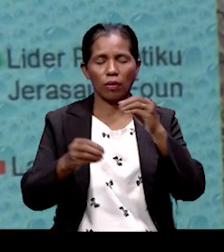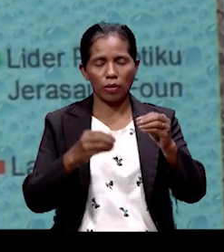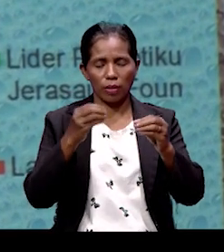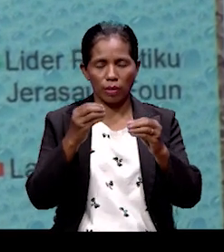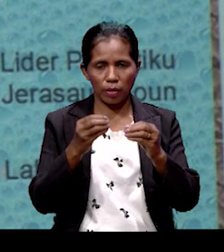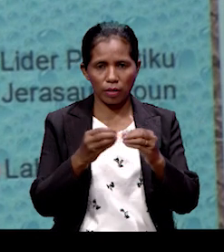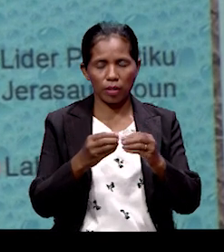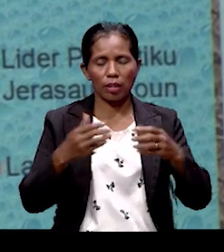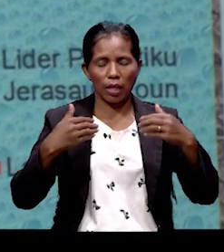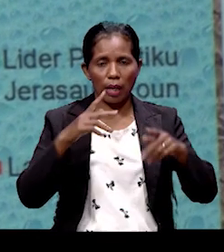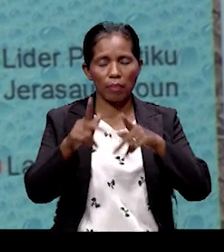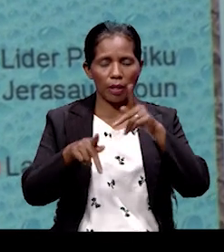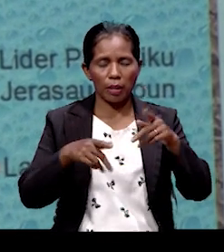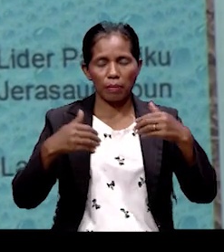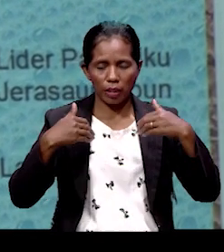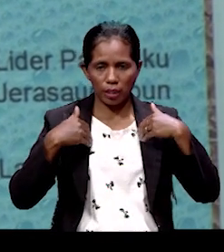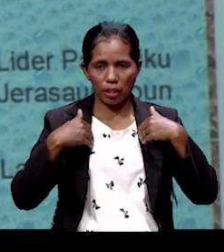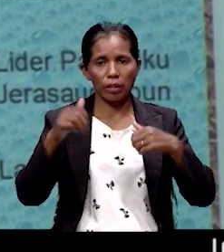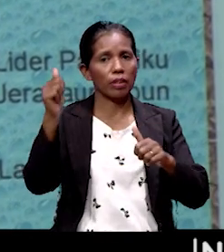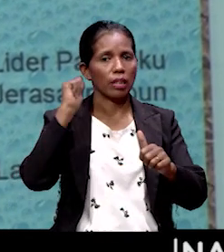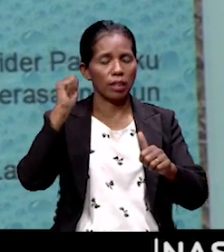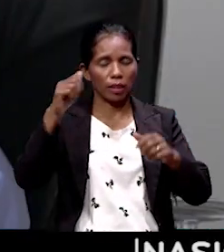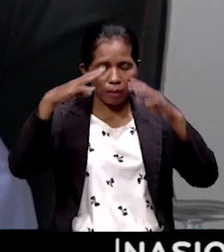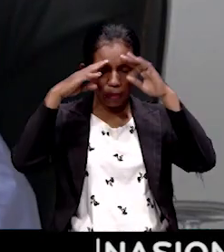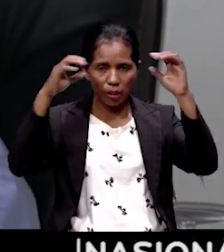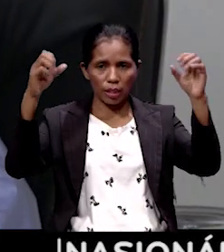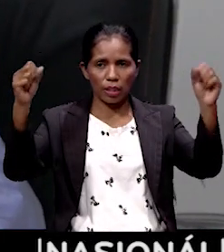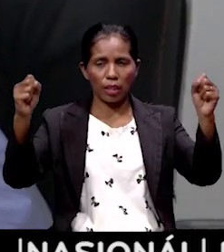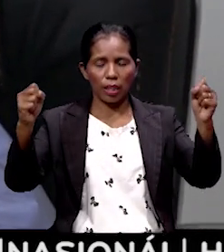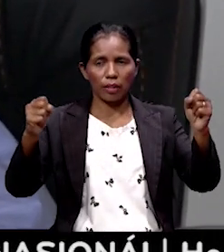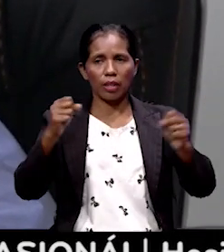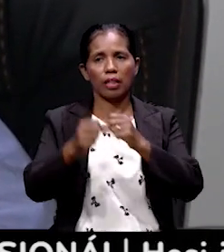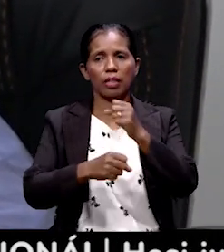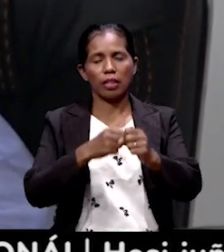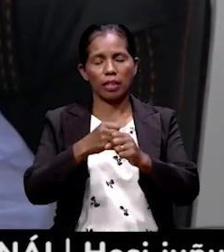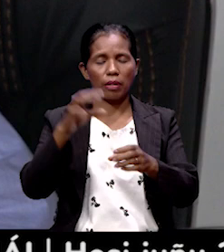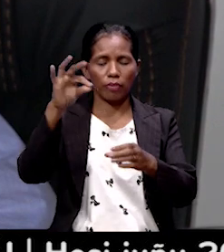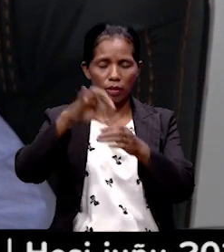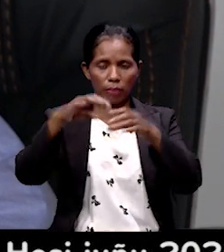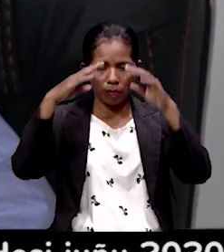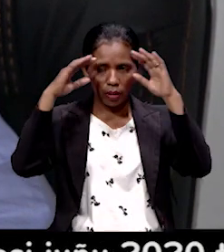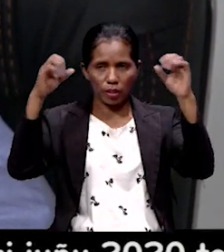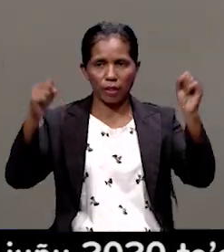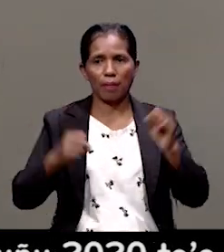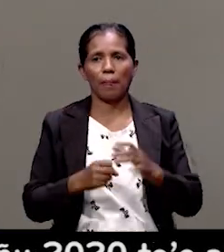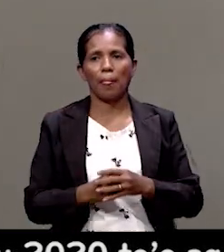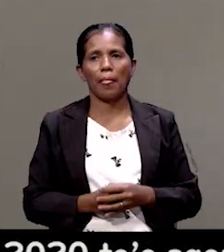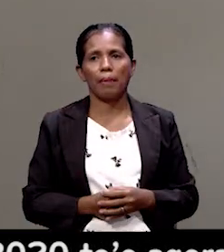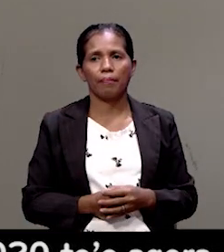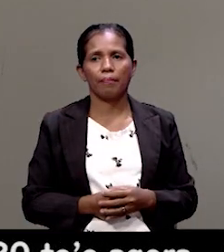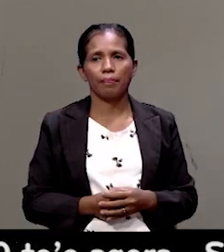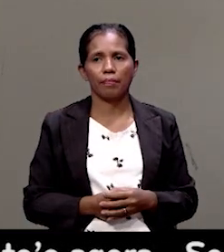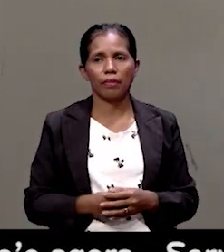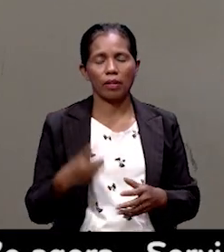e a possibilidade atu candidataan ba presidente república e a eleição presidencial. Ia kategoria kono